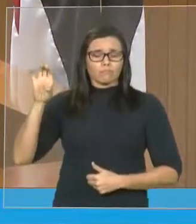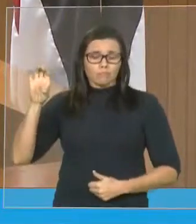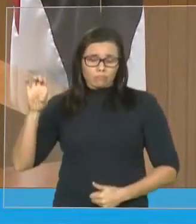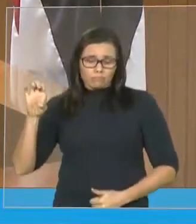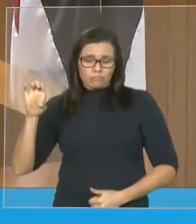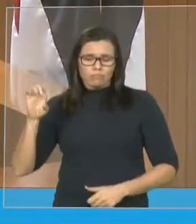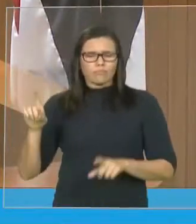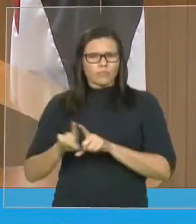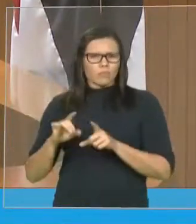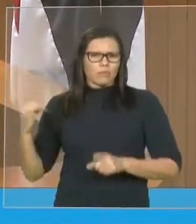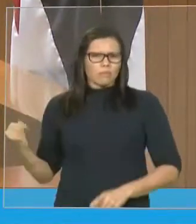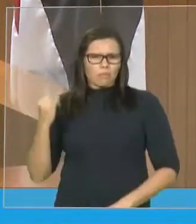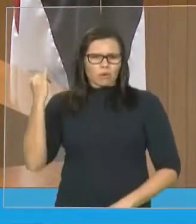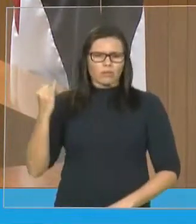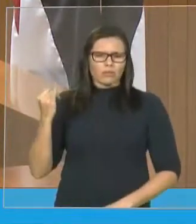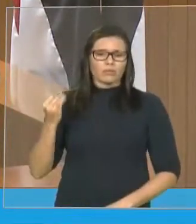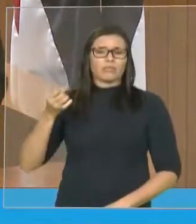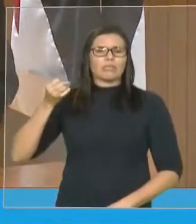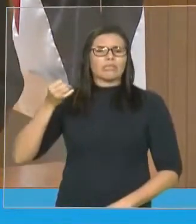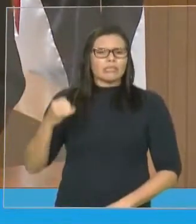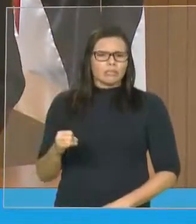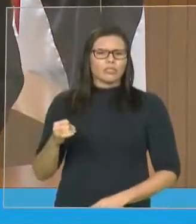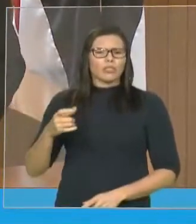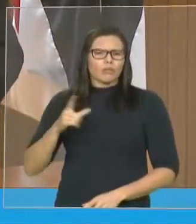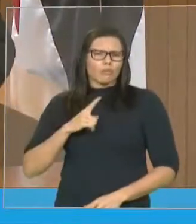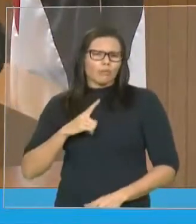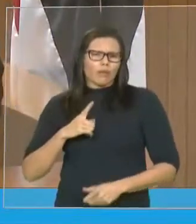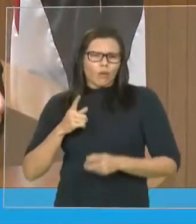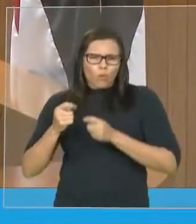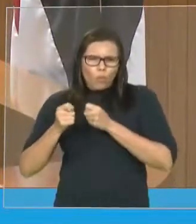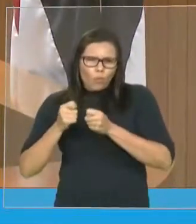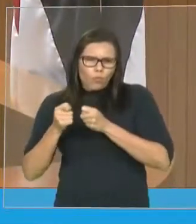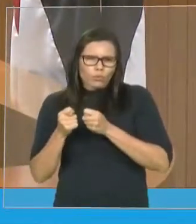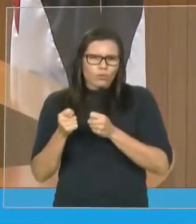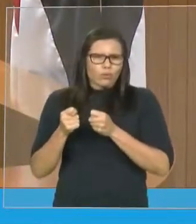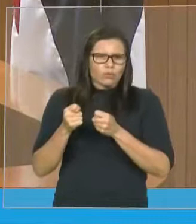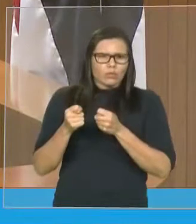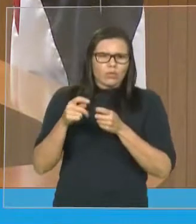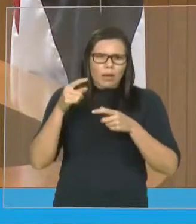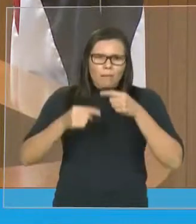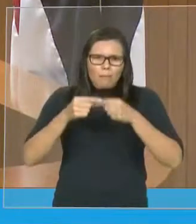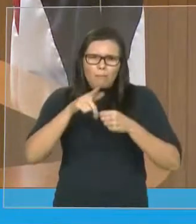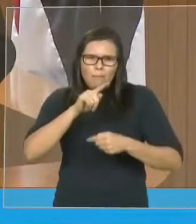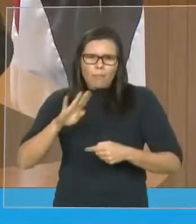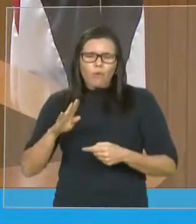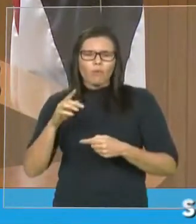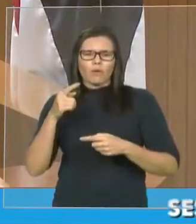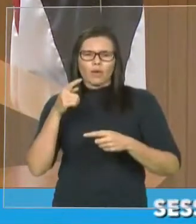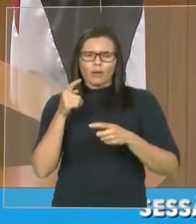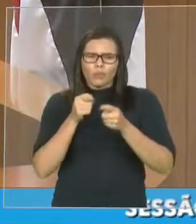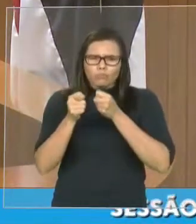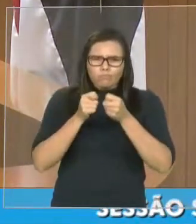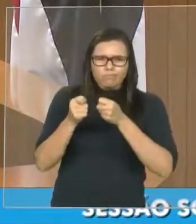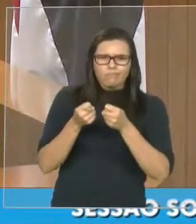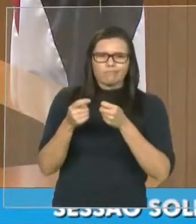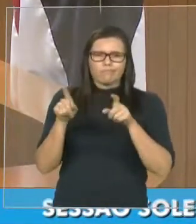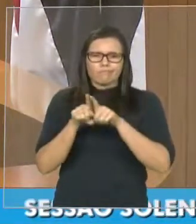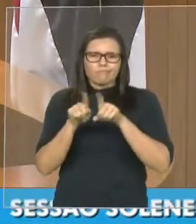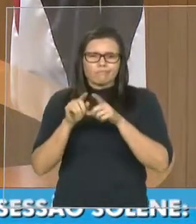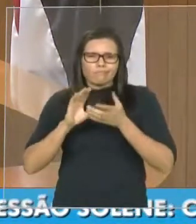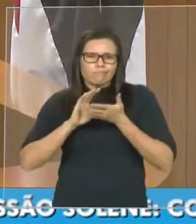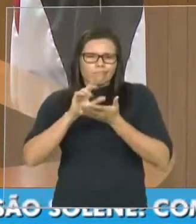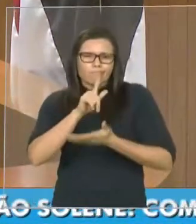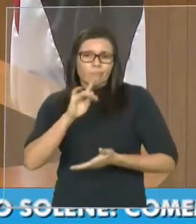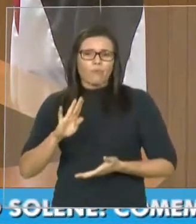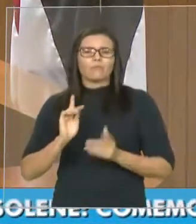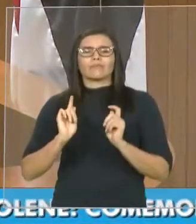públicas estaduais que as políticas públicas que nós tanto desejamos, que o governador Flávio Dino tanto anuncia, e que eu tenho certeza que toda a população maranhense tanto espera,